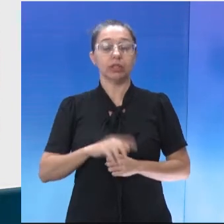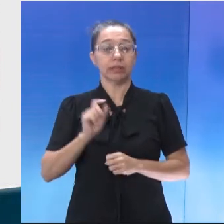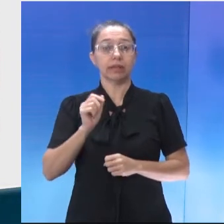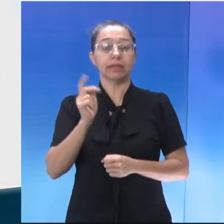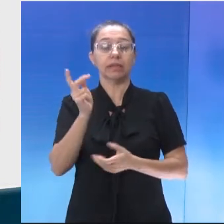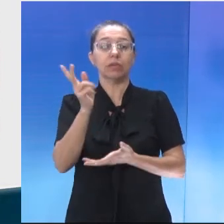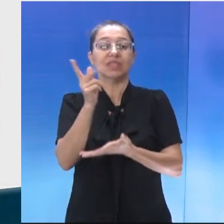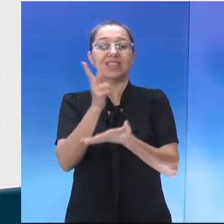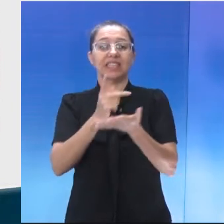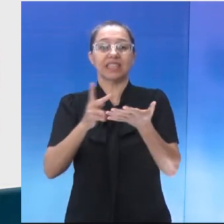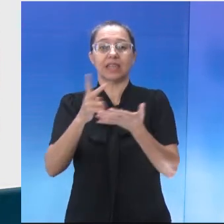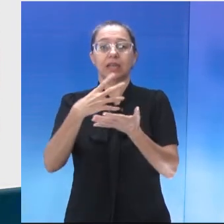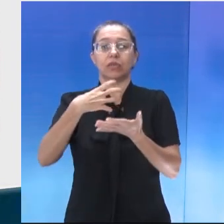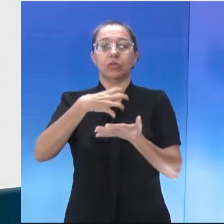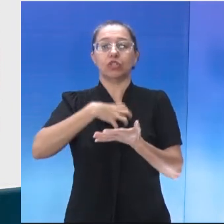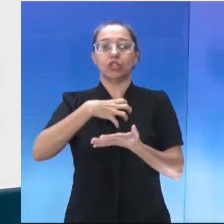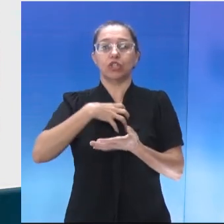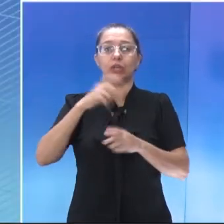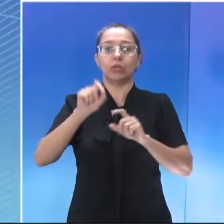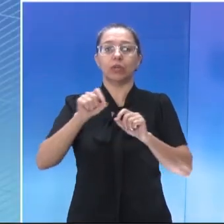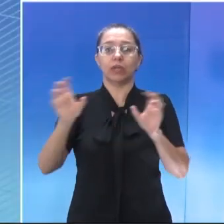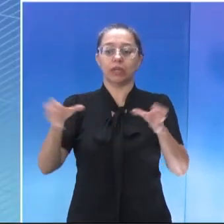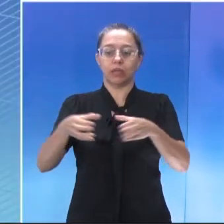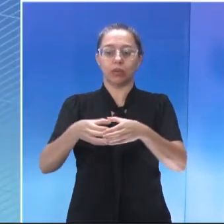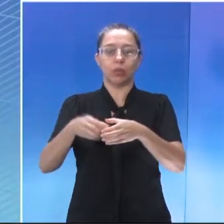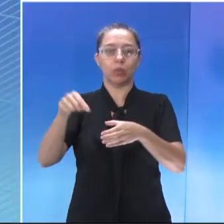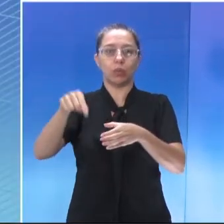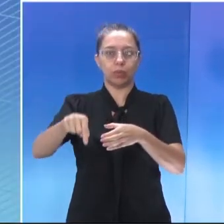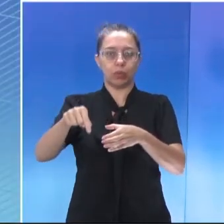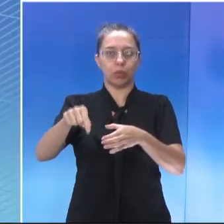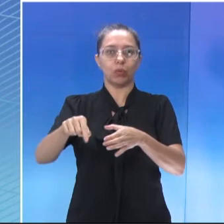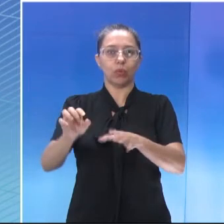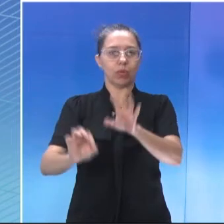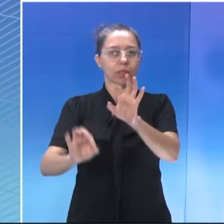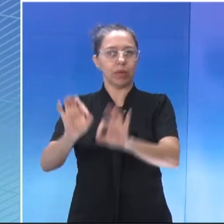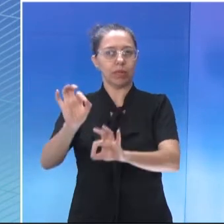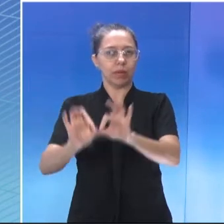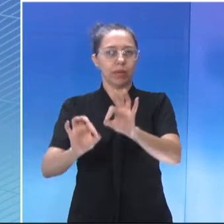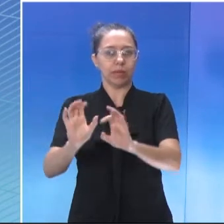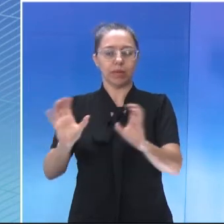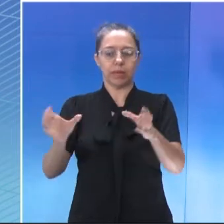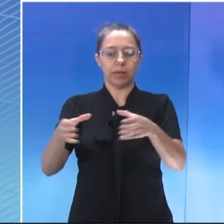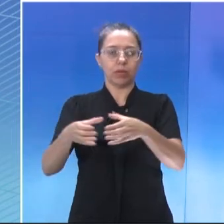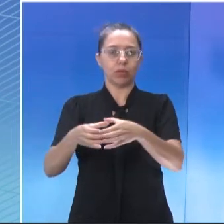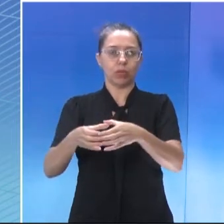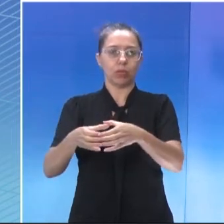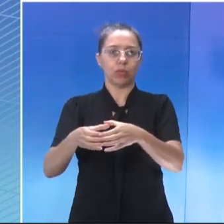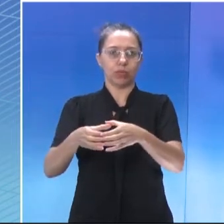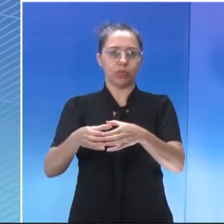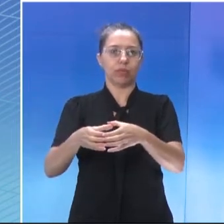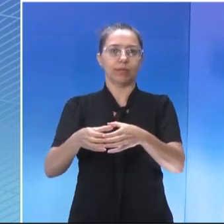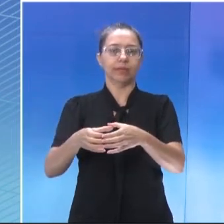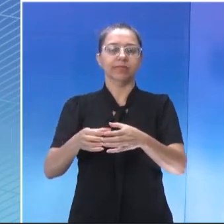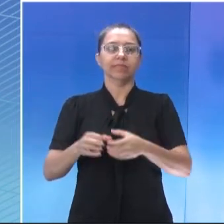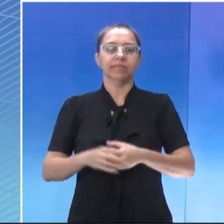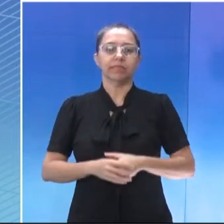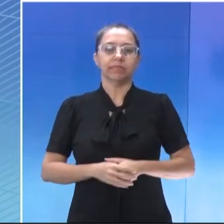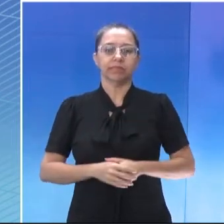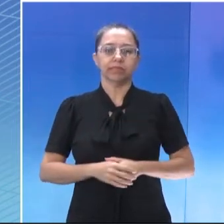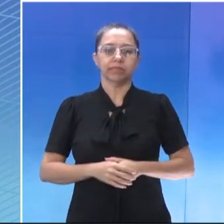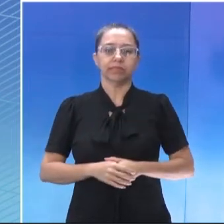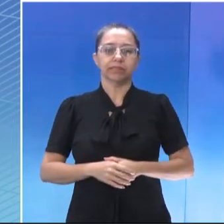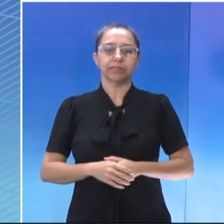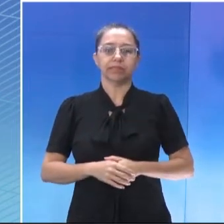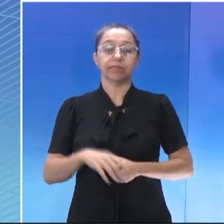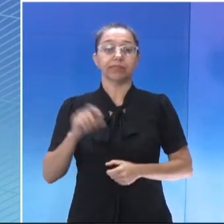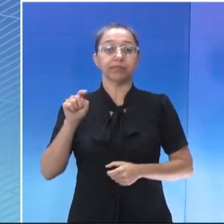geoglifos era a forma que as civilizações do passado, como a civilização de Nazca, né? Em outras terras aí da